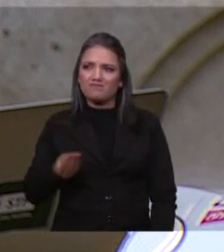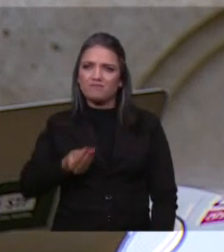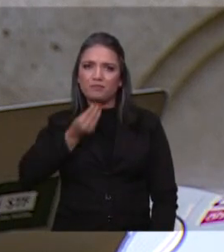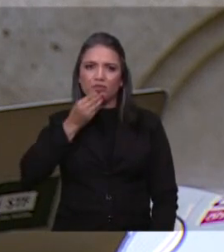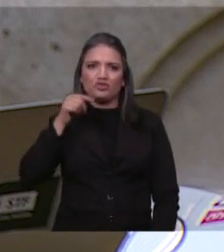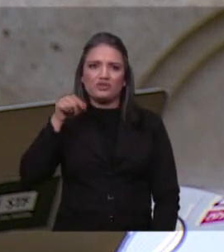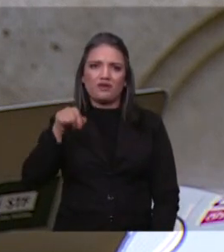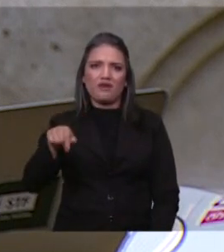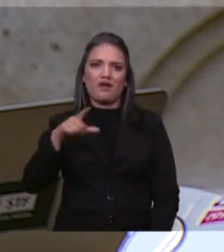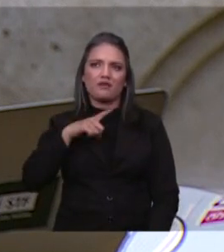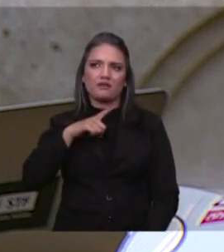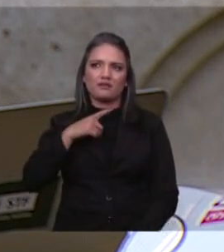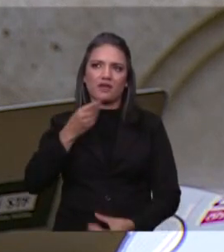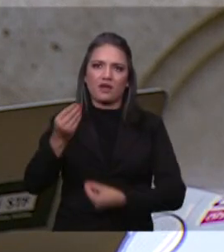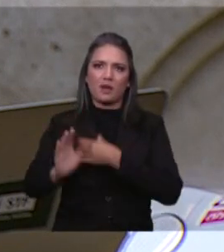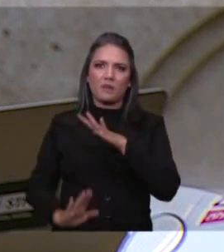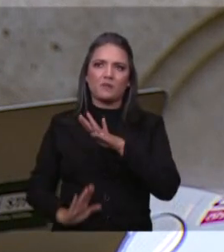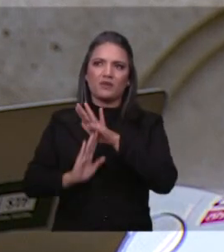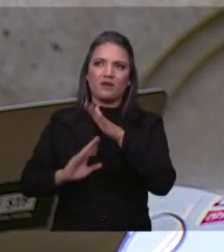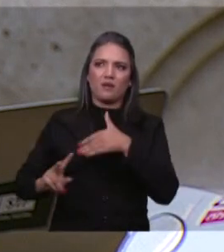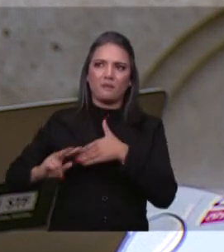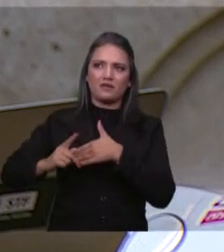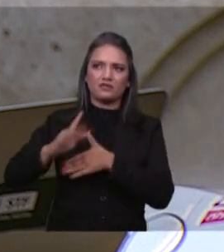aqui, pode acontecer.